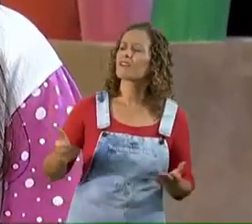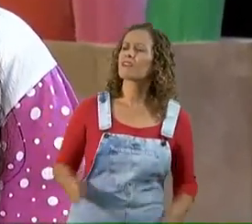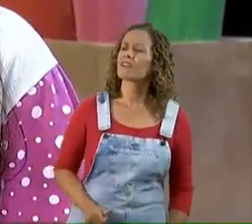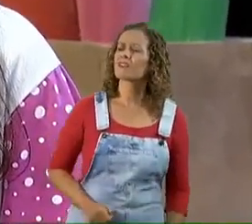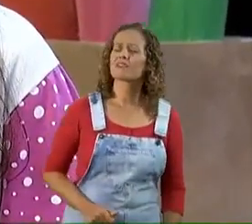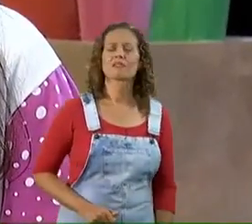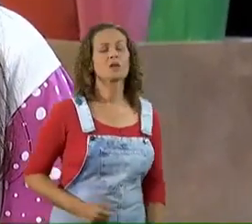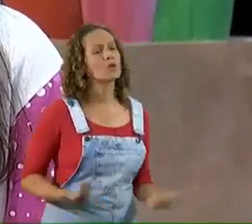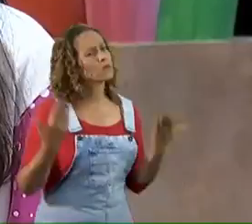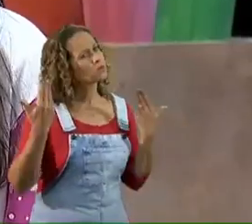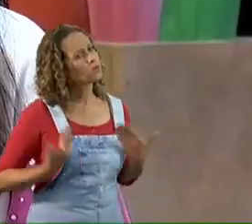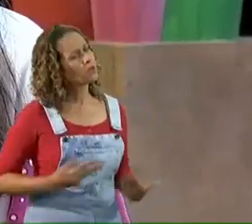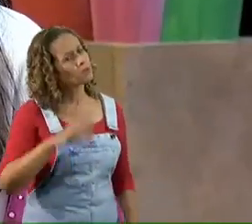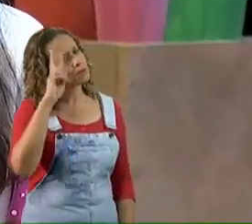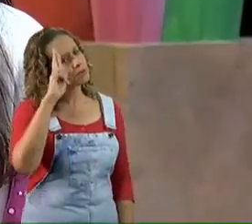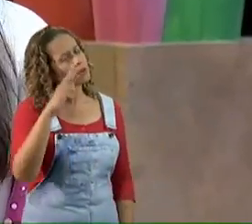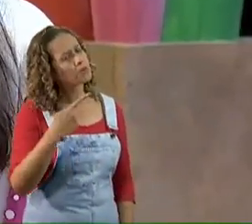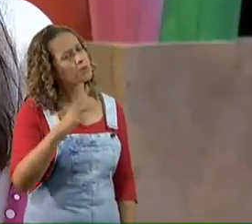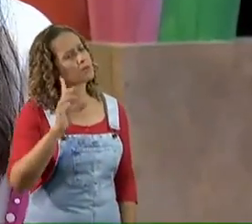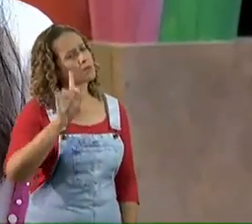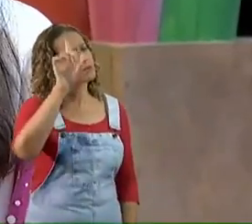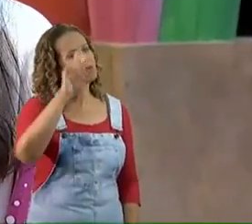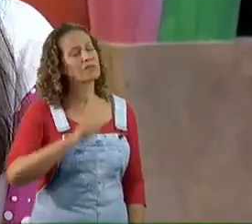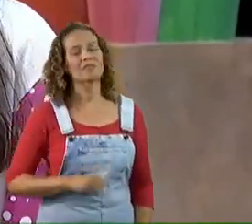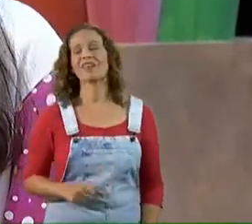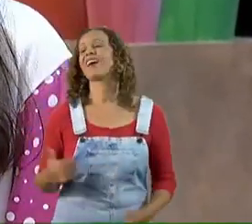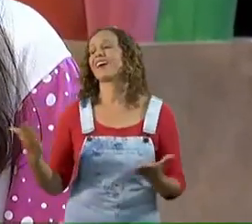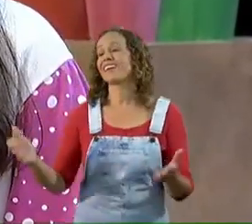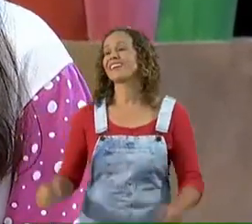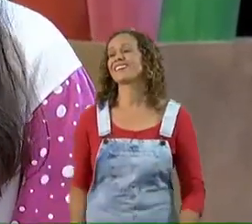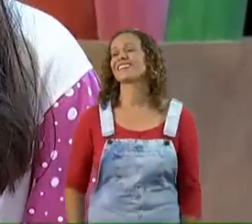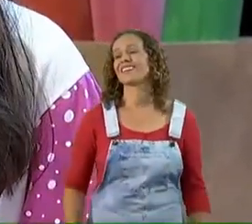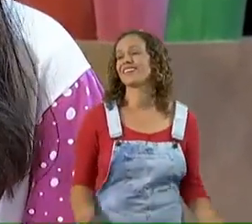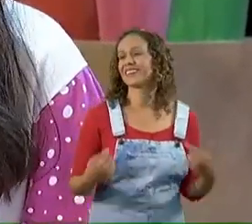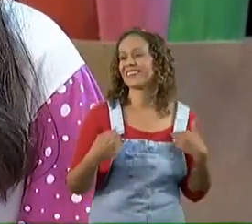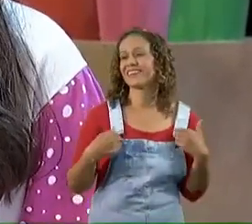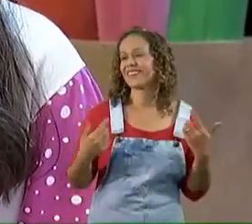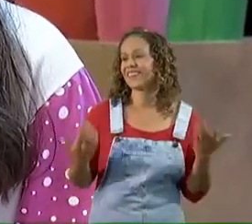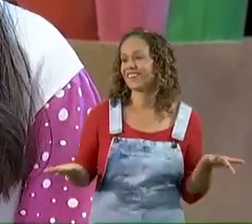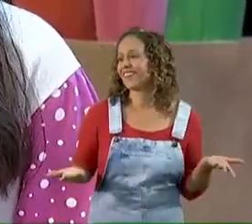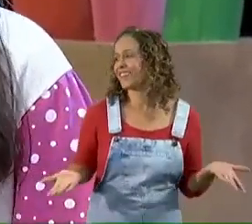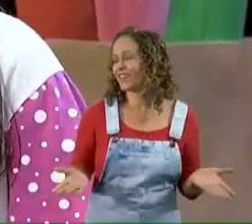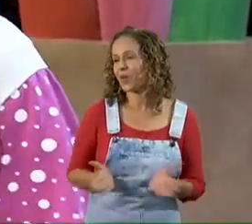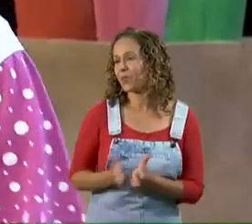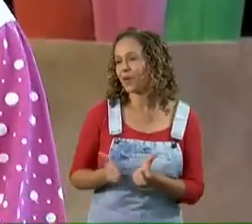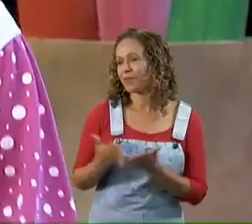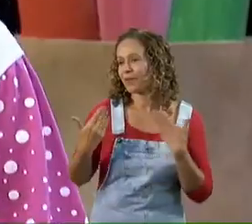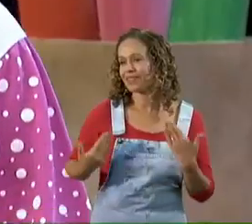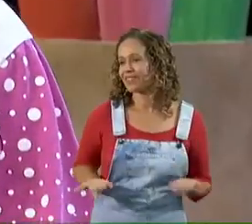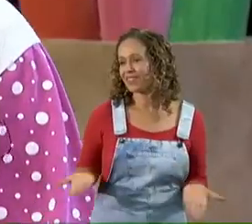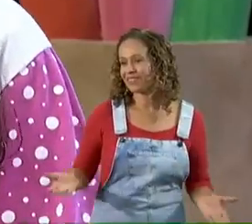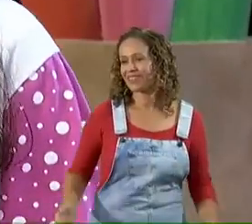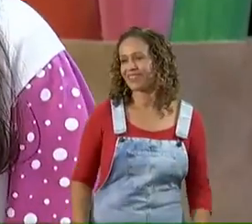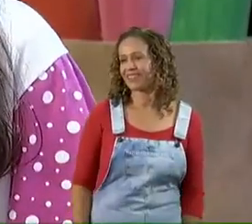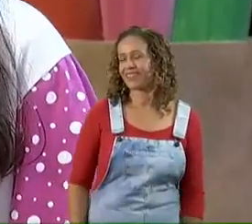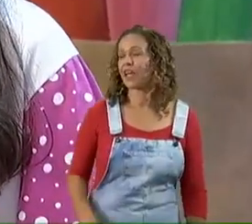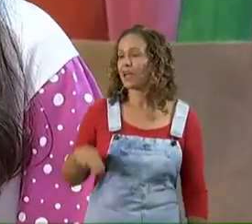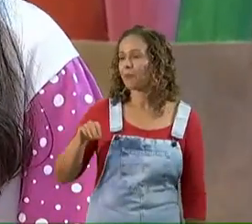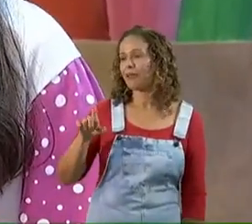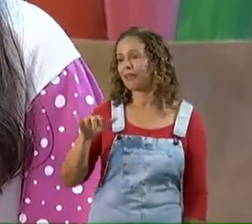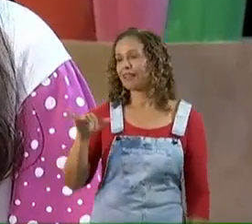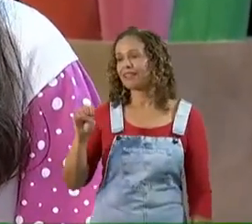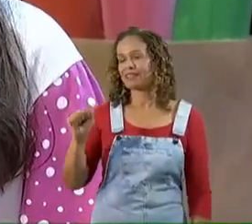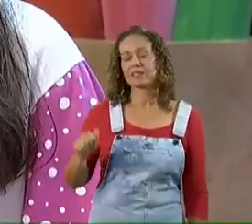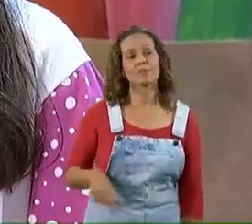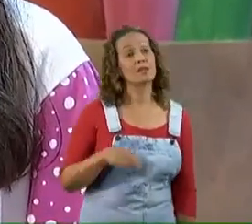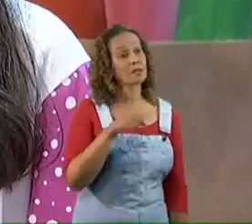eu, Melissa. O Senhor, o seu Deus. Ah, tá. E eu sou a Anitta, mais pobre, mas sou. Você é a Melissa,